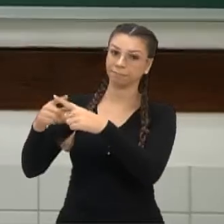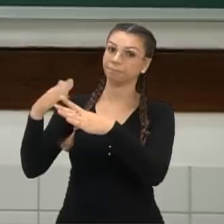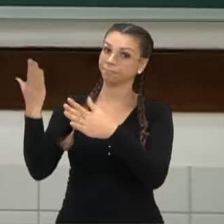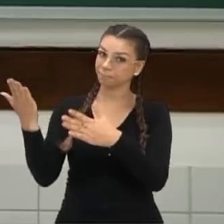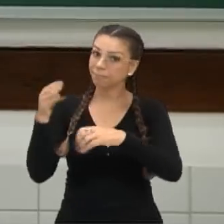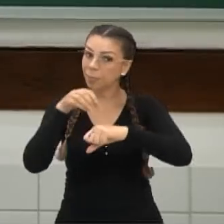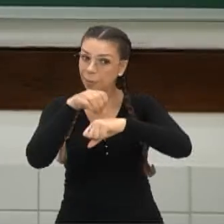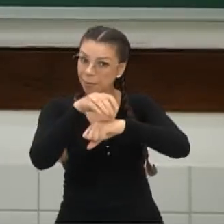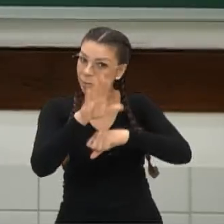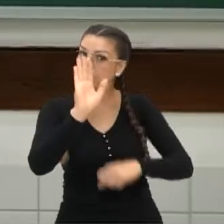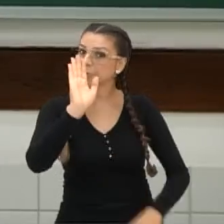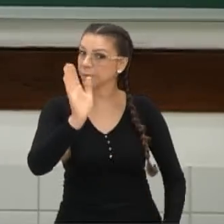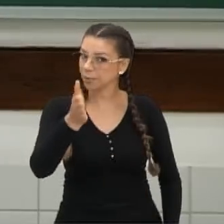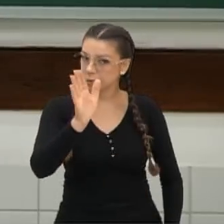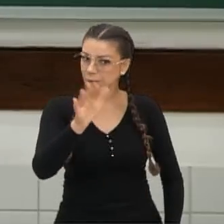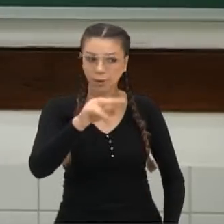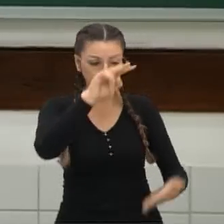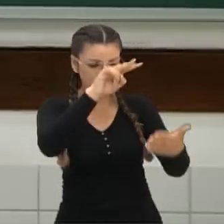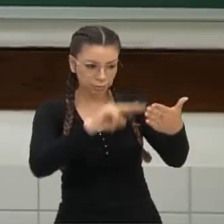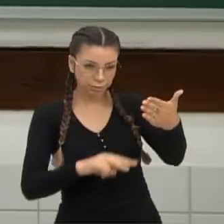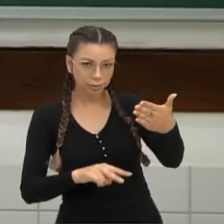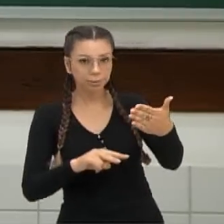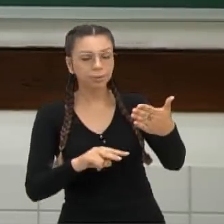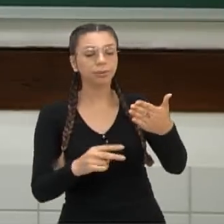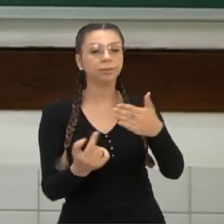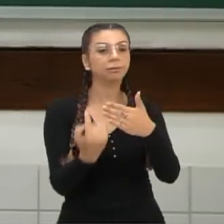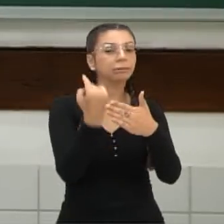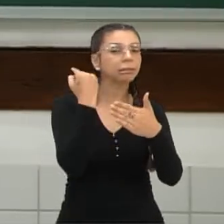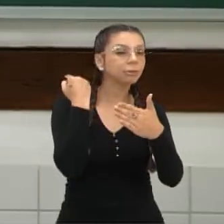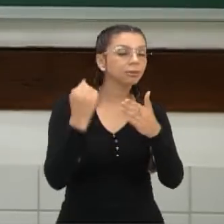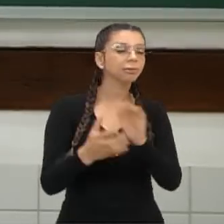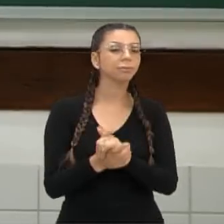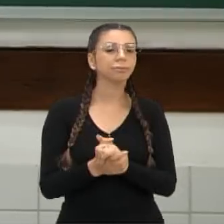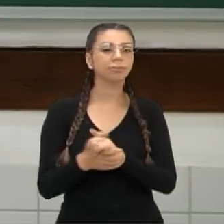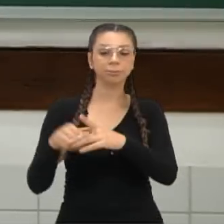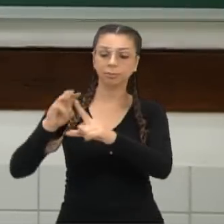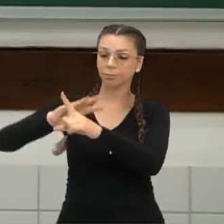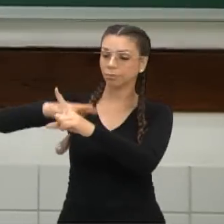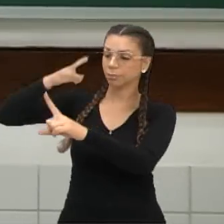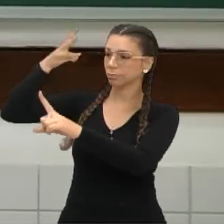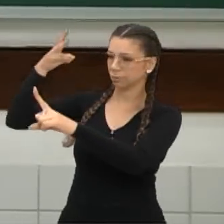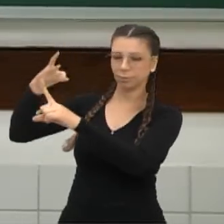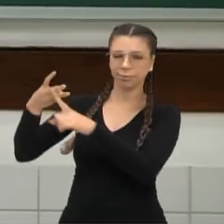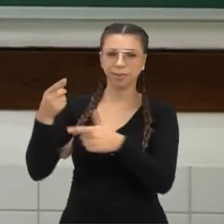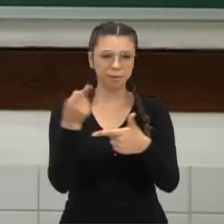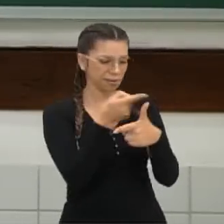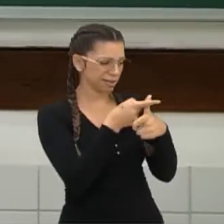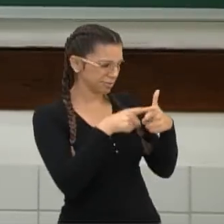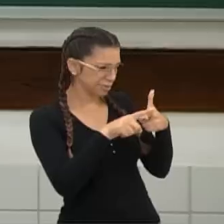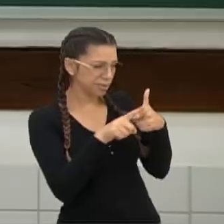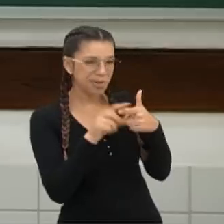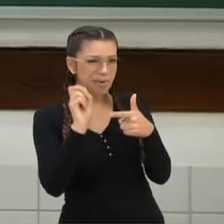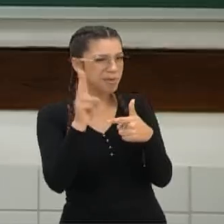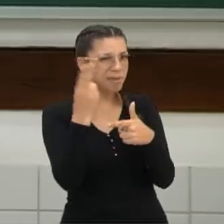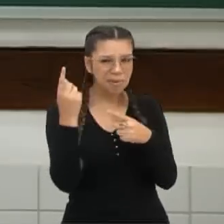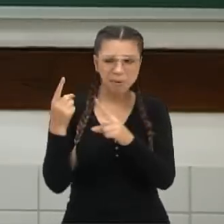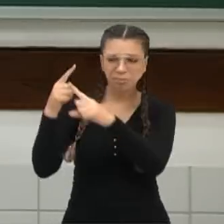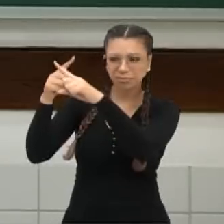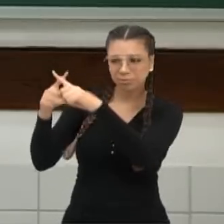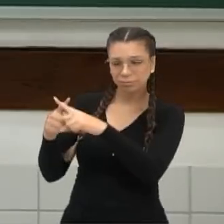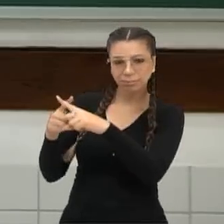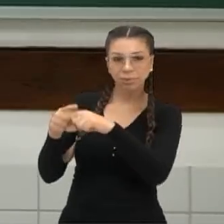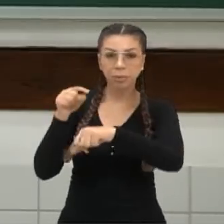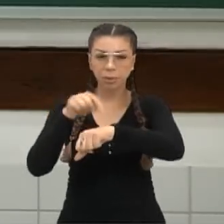dica lá atrás quando ela leu o exercício. Triplicar, a gente vai fazer o quê? Dividir ou multiplicar?